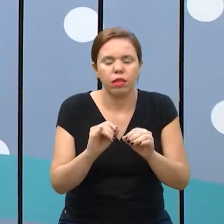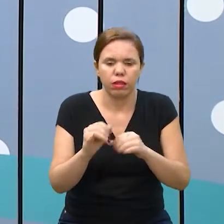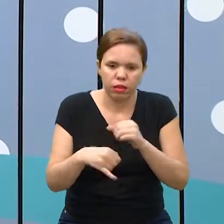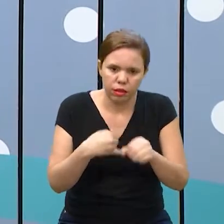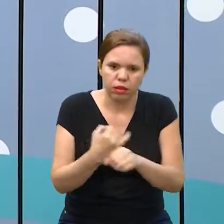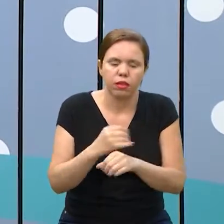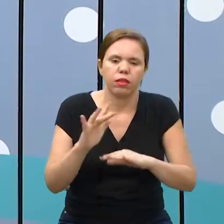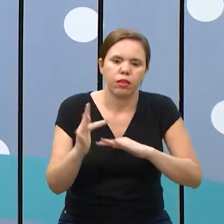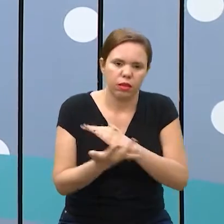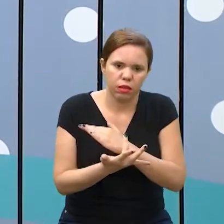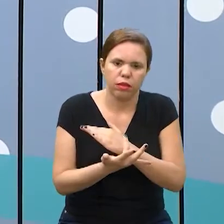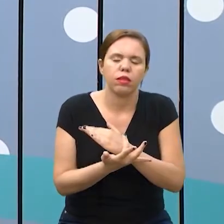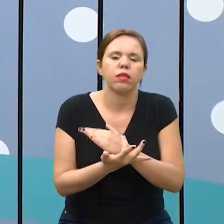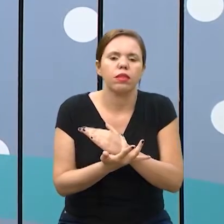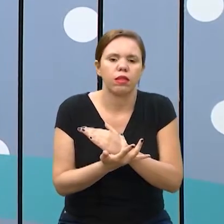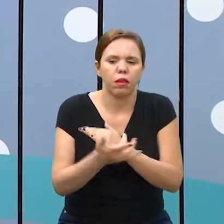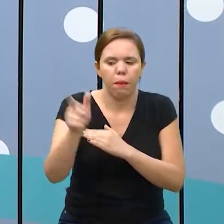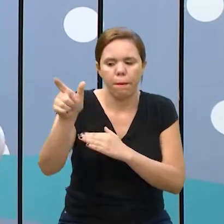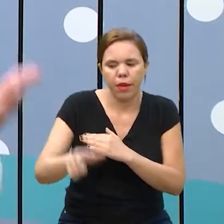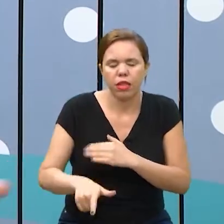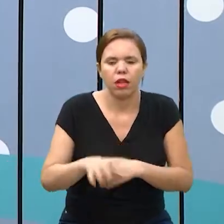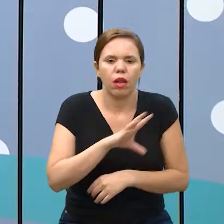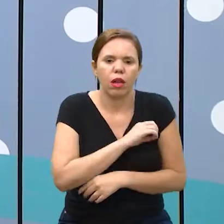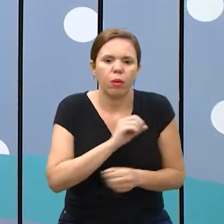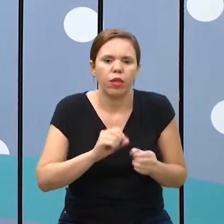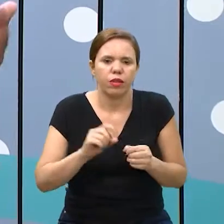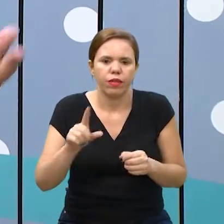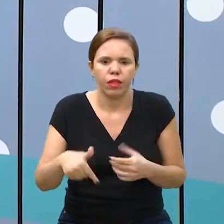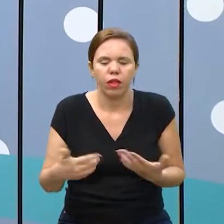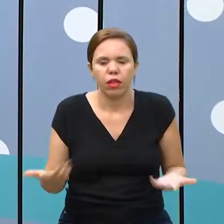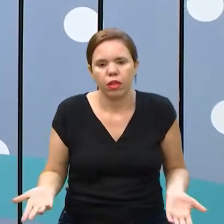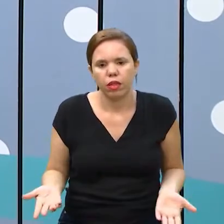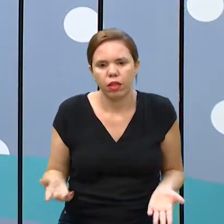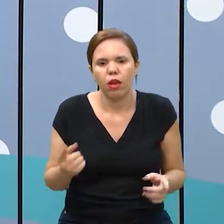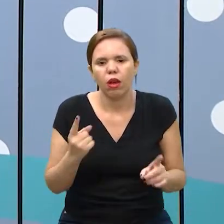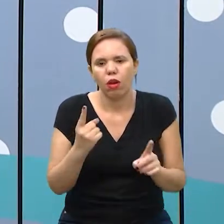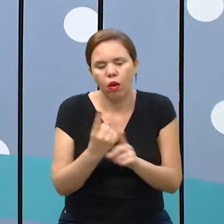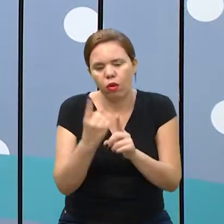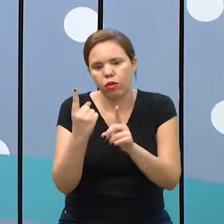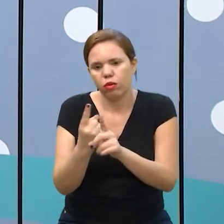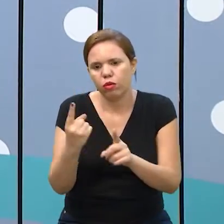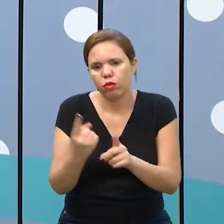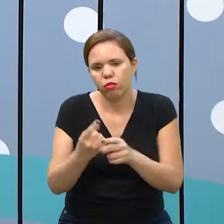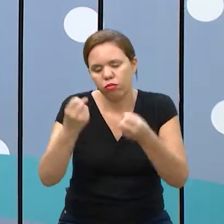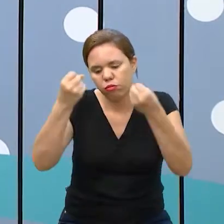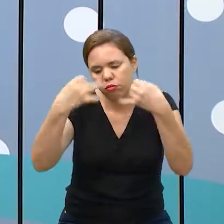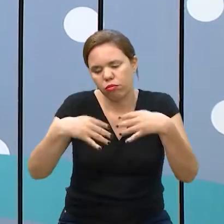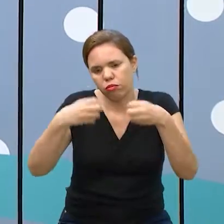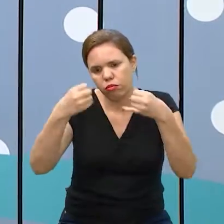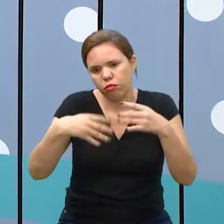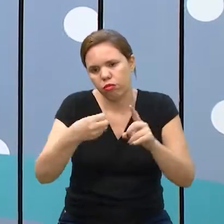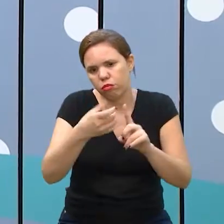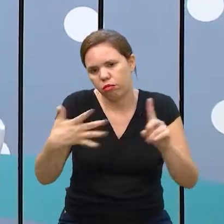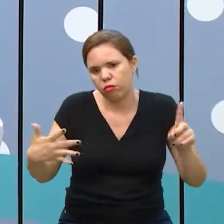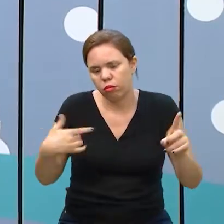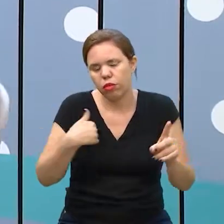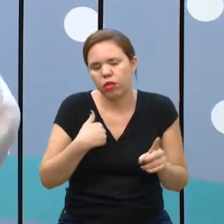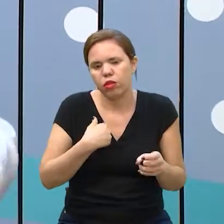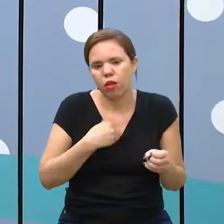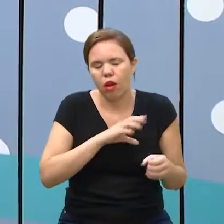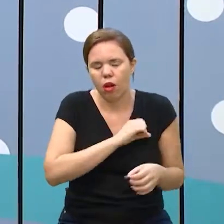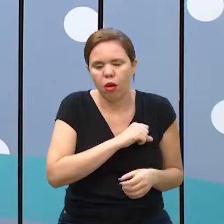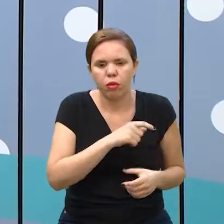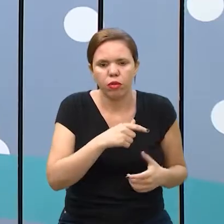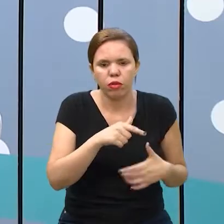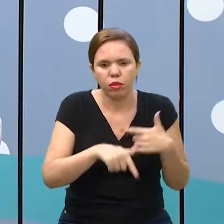se descrevem como pessoas que amam o que fazem. Isso você vai encontrar em muitos discursos de descrição. Eu amo